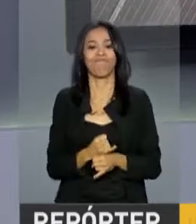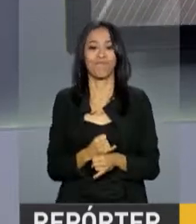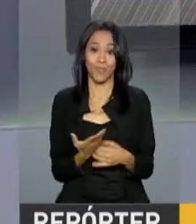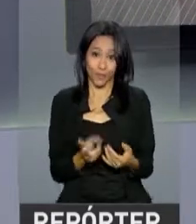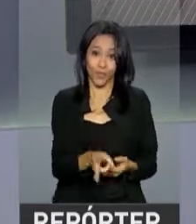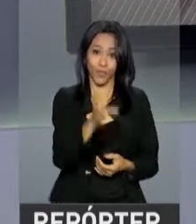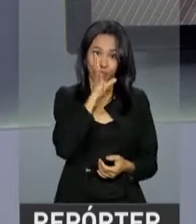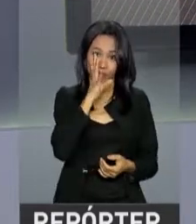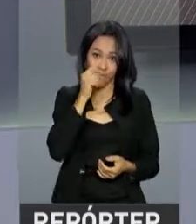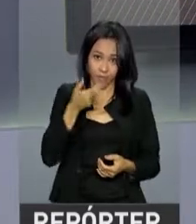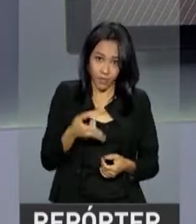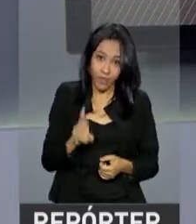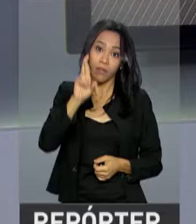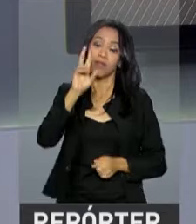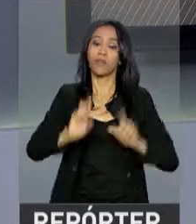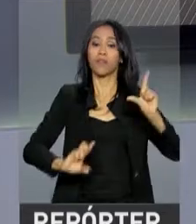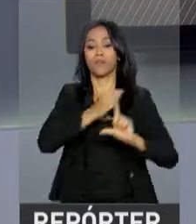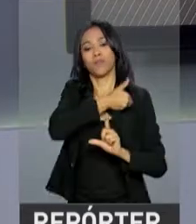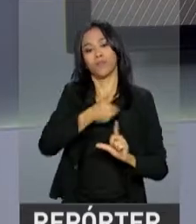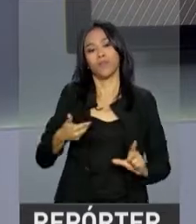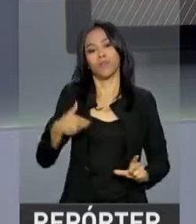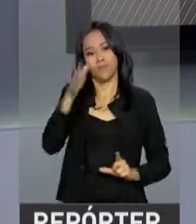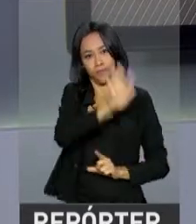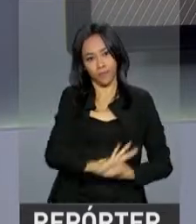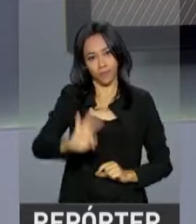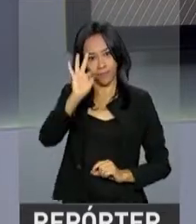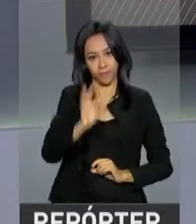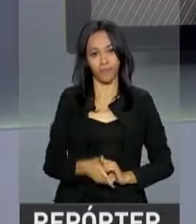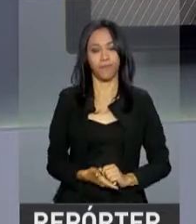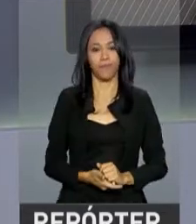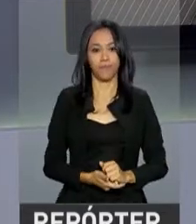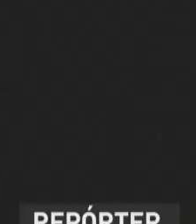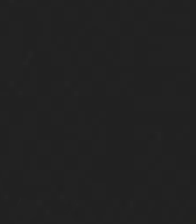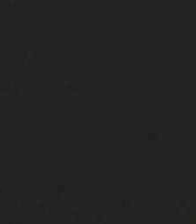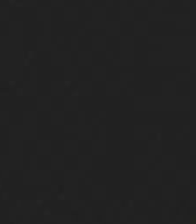continue com a gente aqui na nbr a tv do governo federal